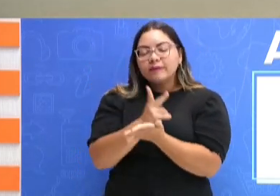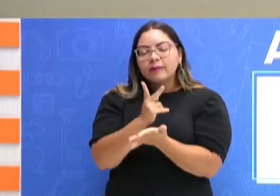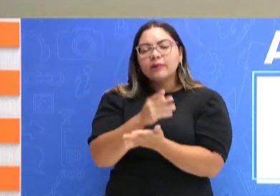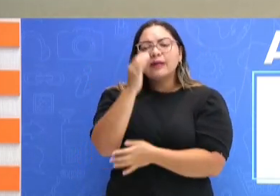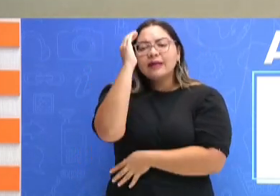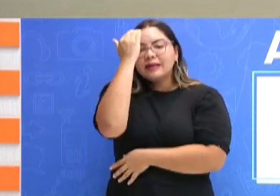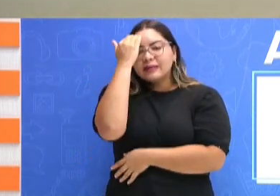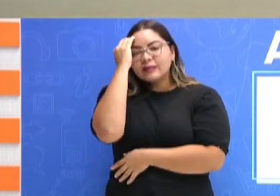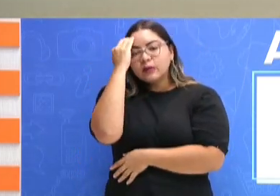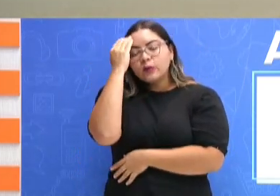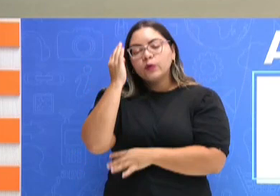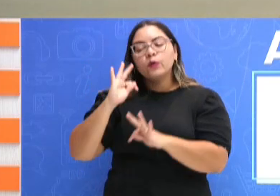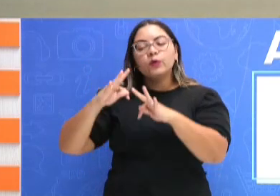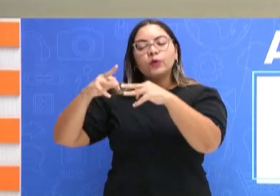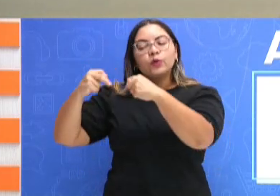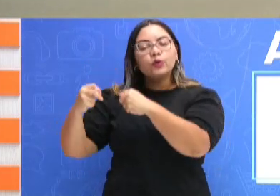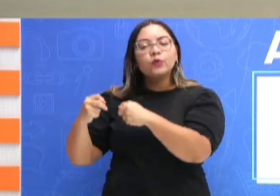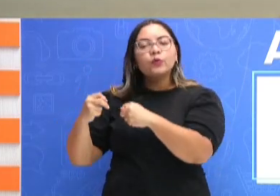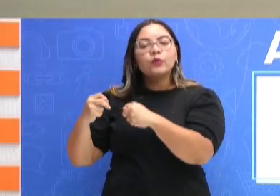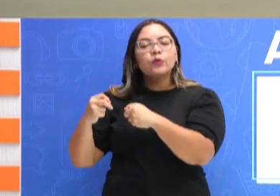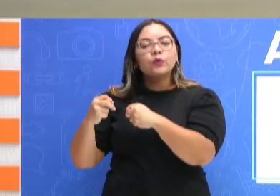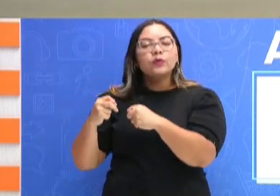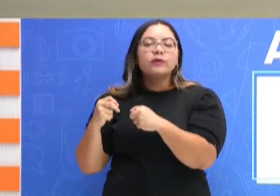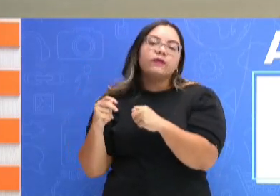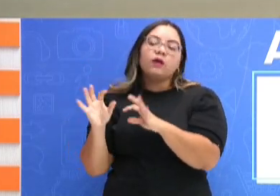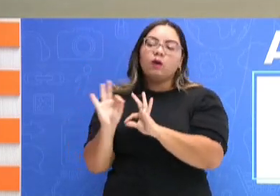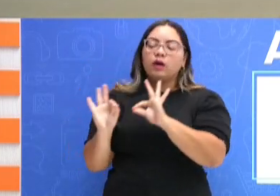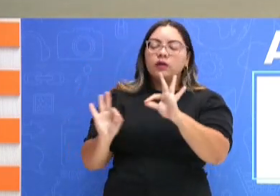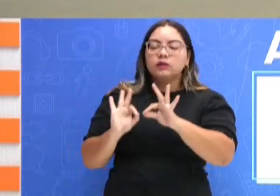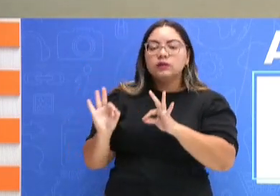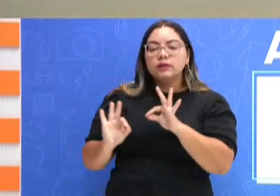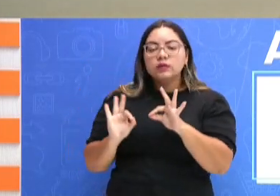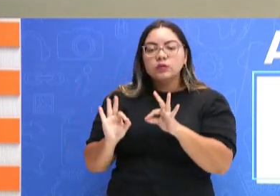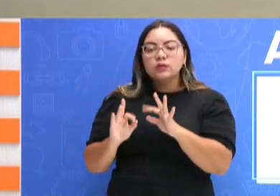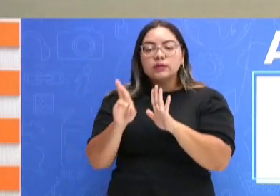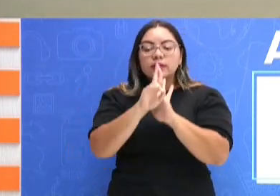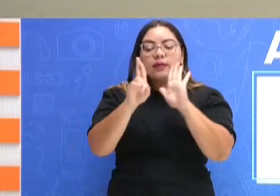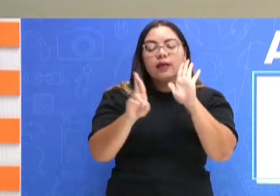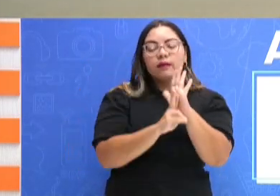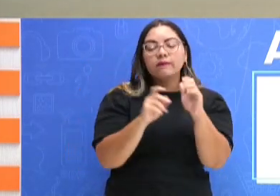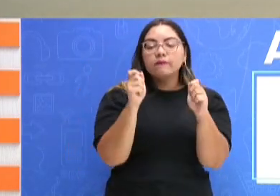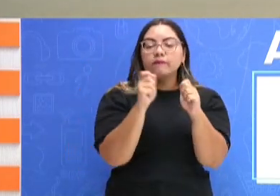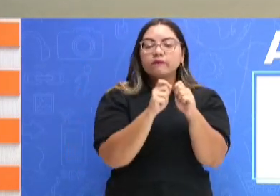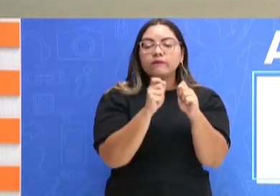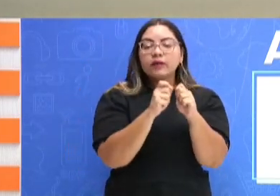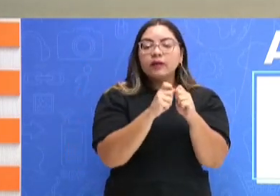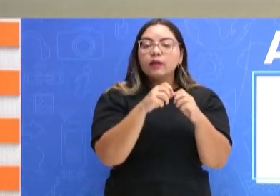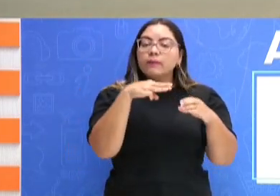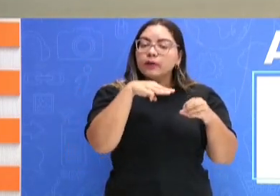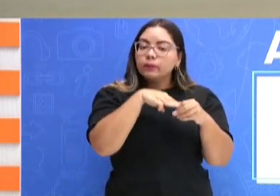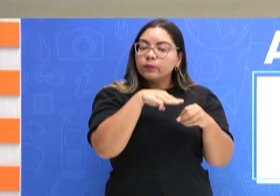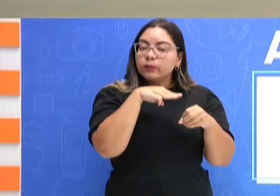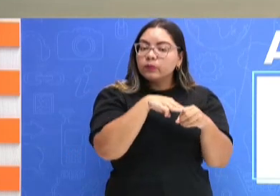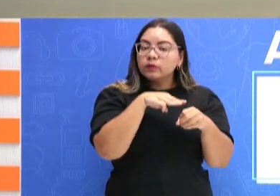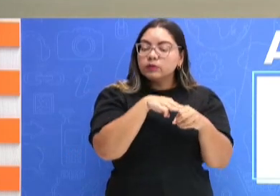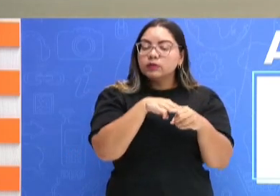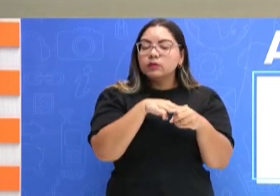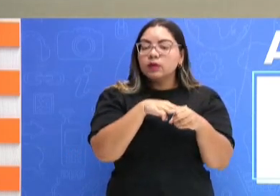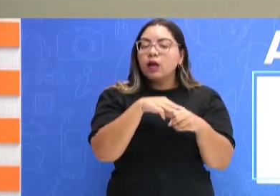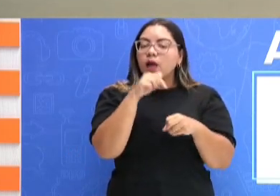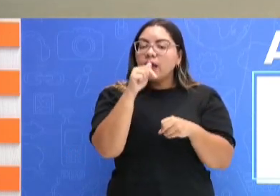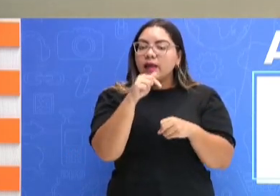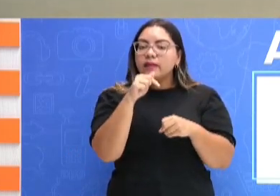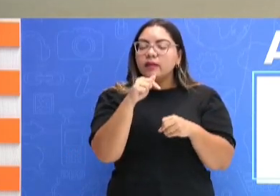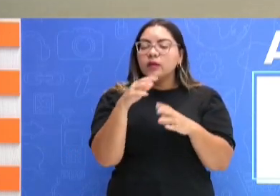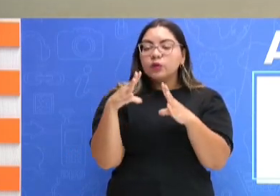que todas as posições tomadas pelo poder público municipal no que tange a essas restrições